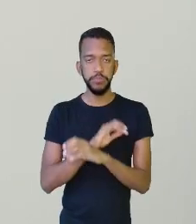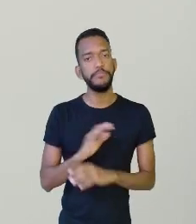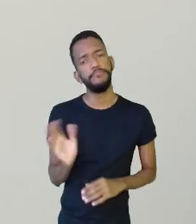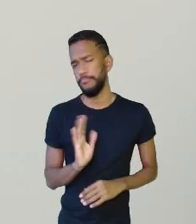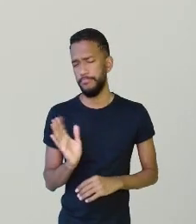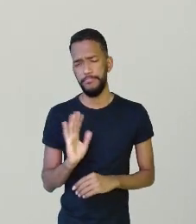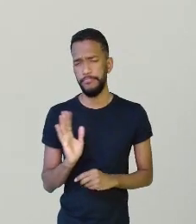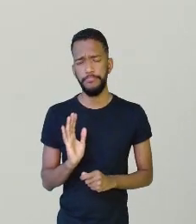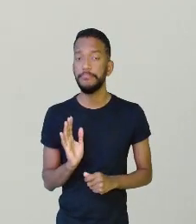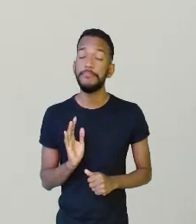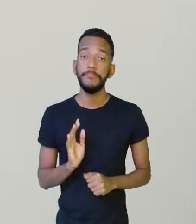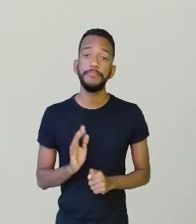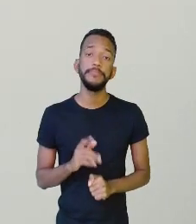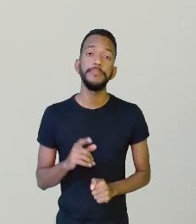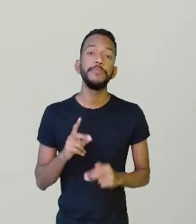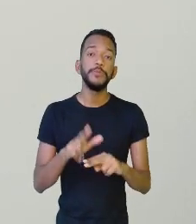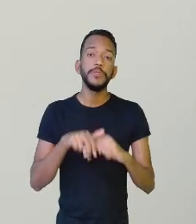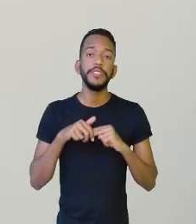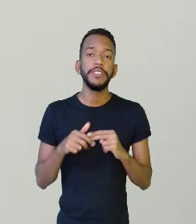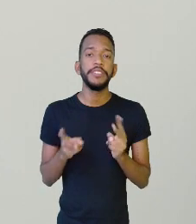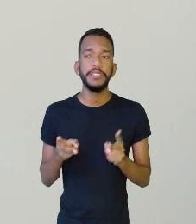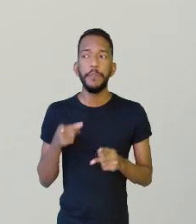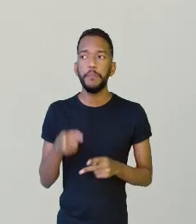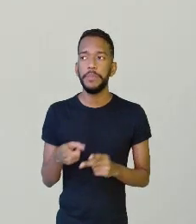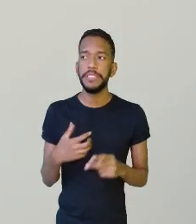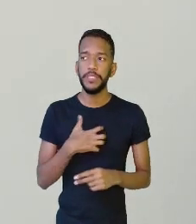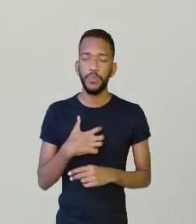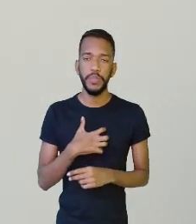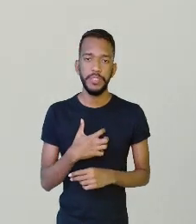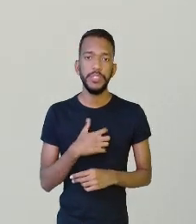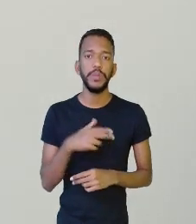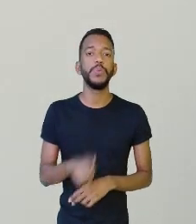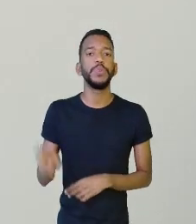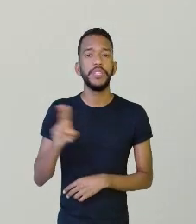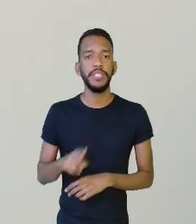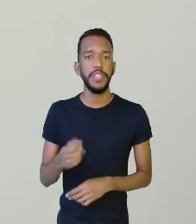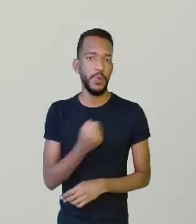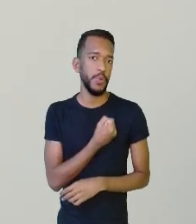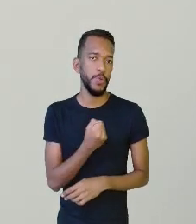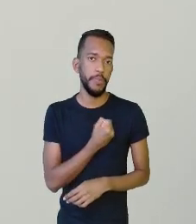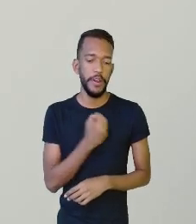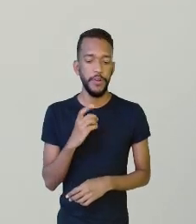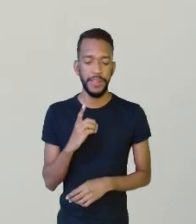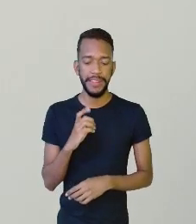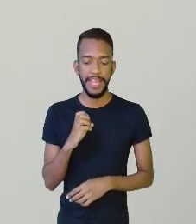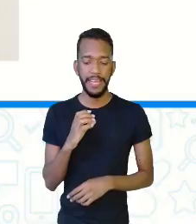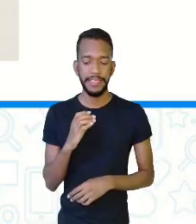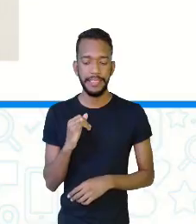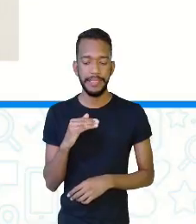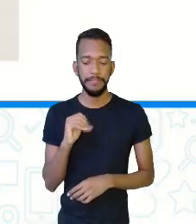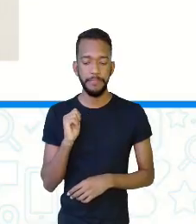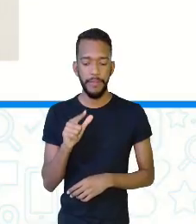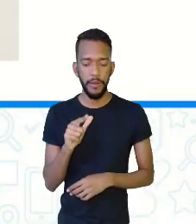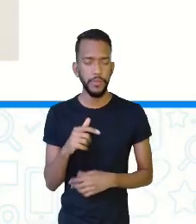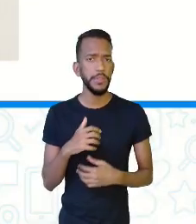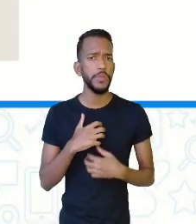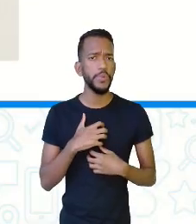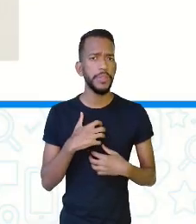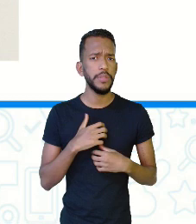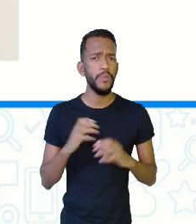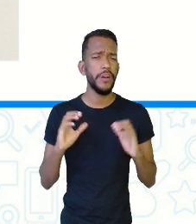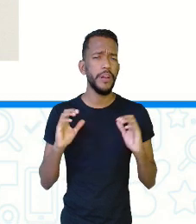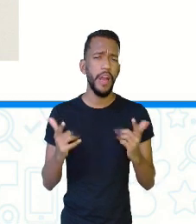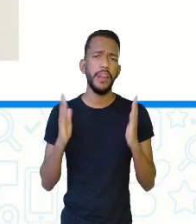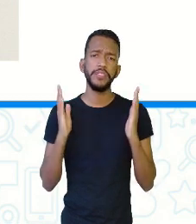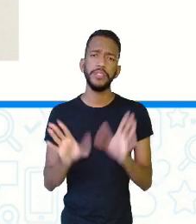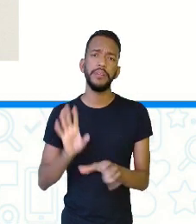isso que nessas situações a gente utiliza os números decimais. Outra situação muito clara e que faz